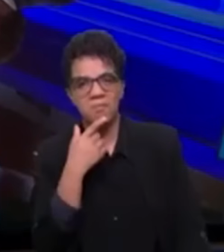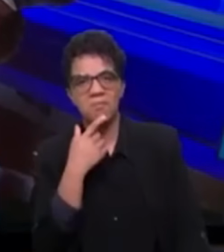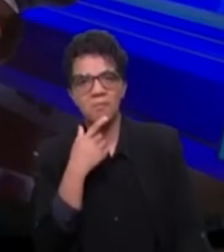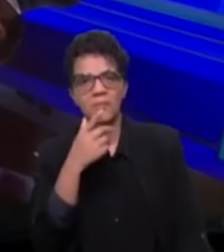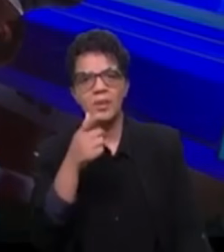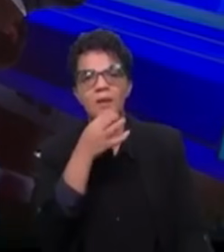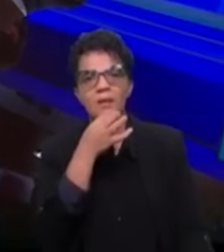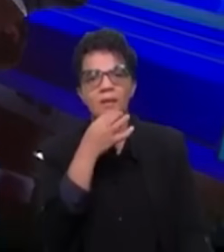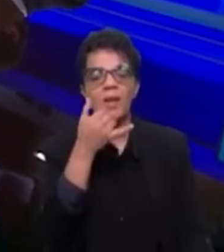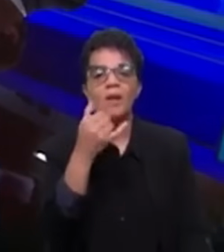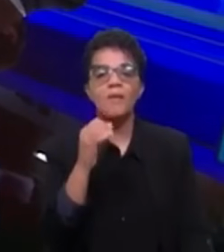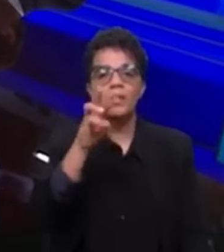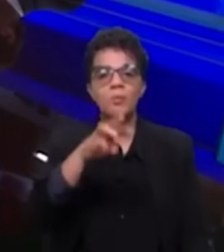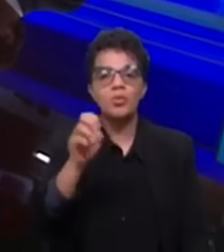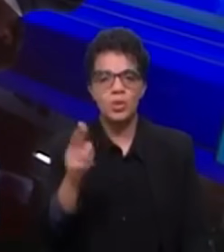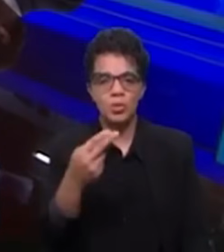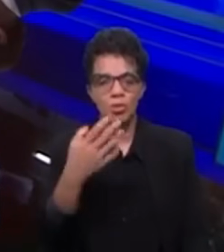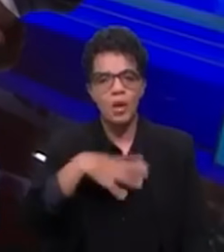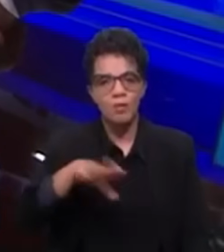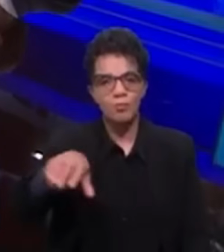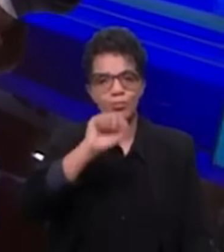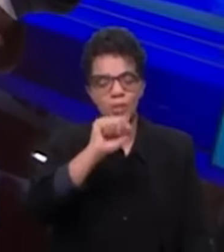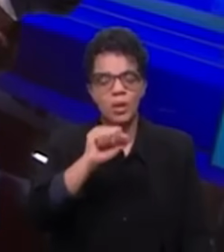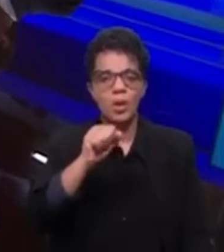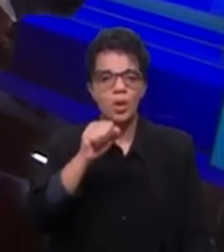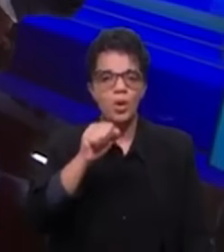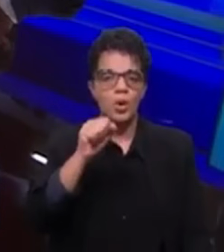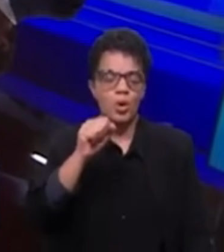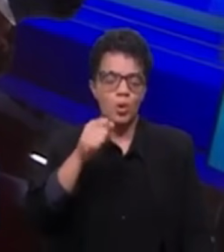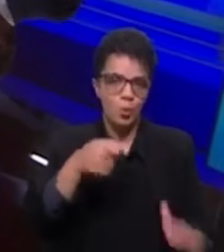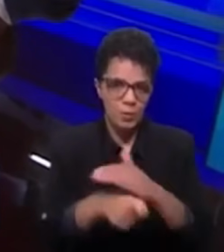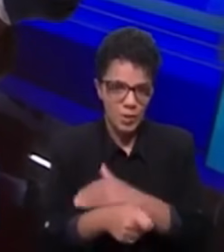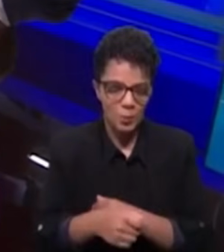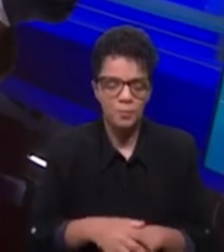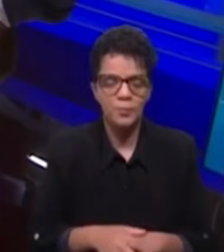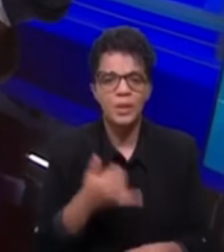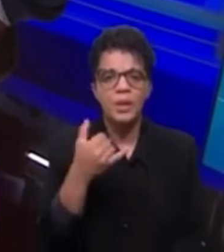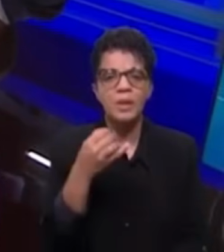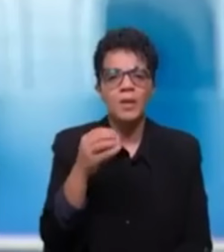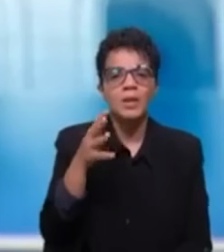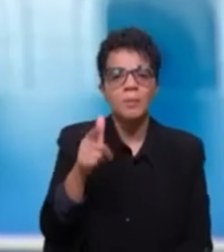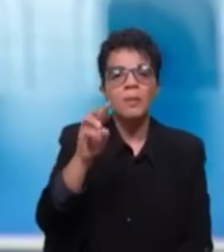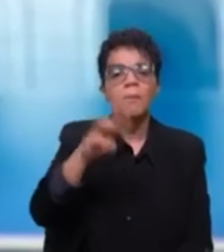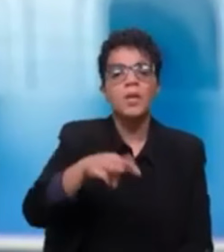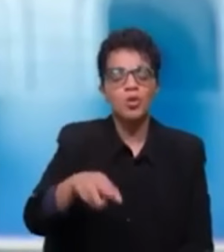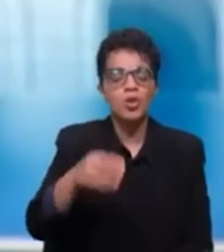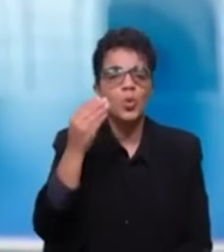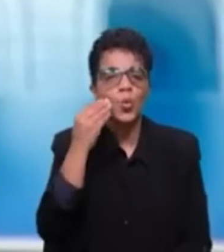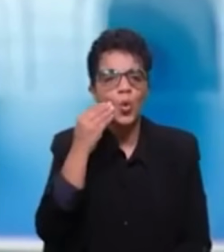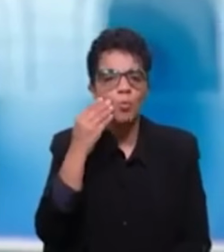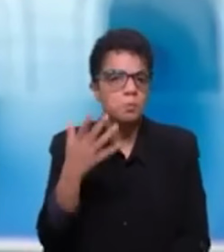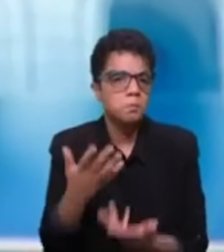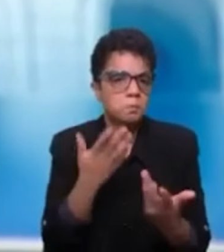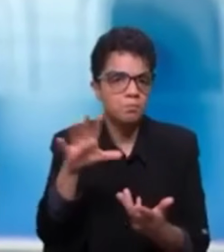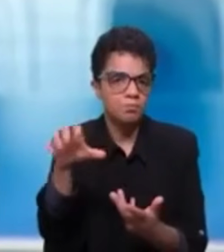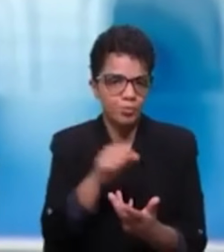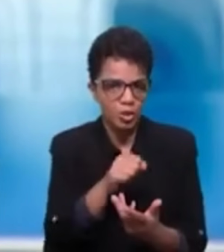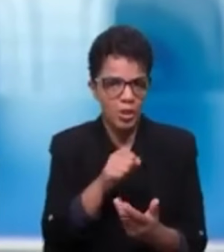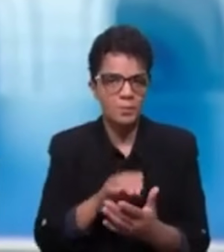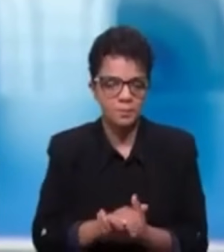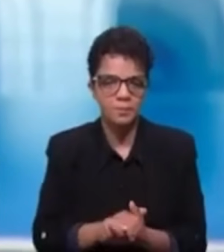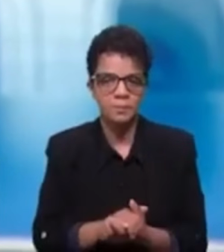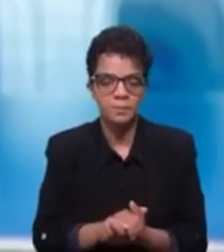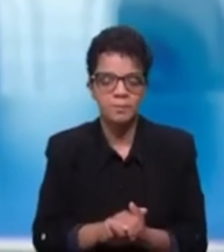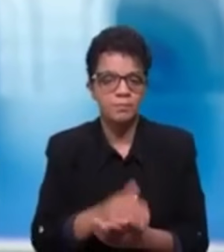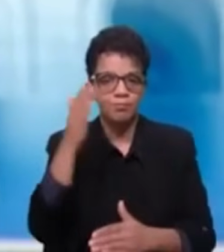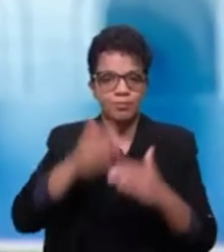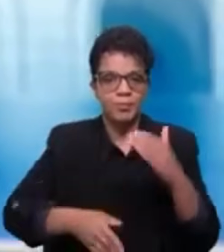milhões de euros que quer ir buscar à corrupção eu pergunto-lhe e 20.000 milhões como é que vai recuperar eh de um momento para o outro